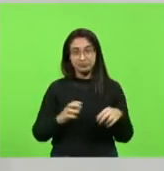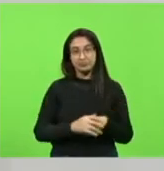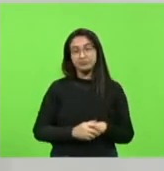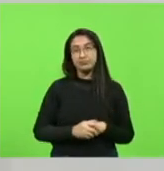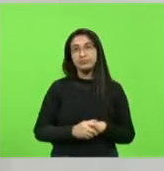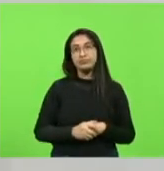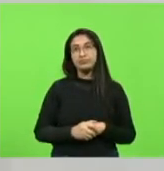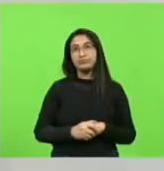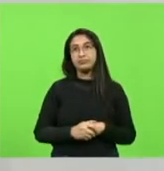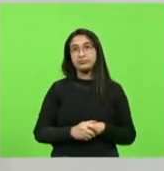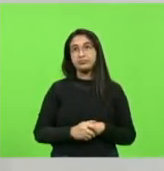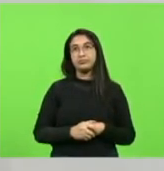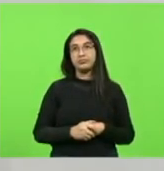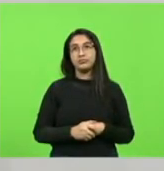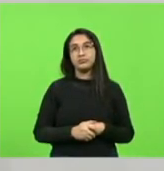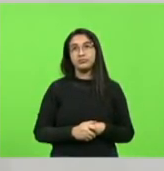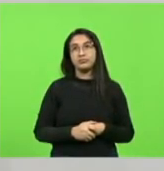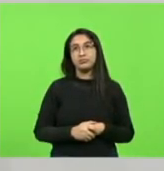Tudo isso